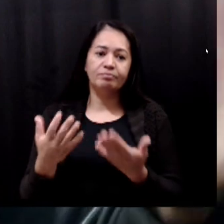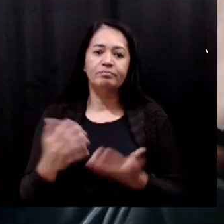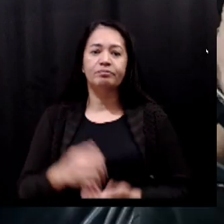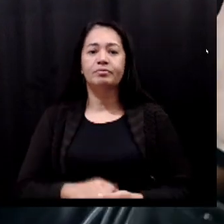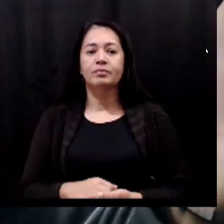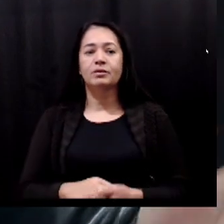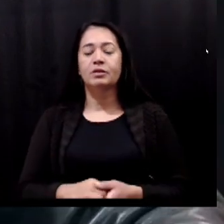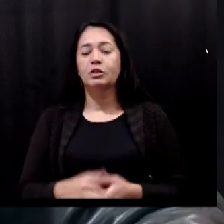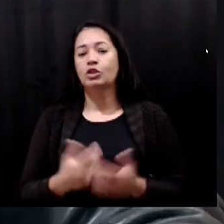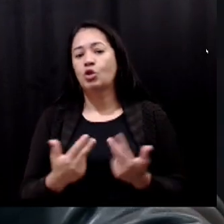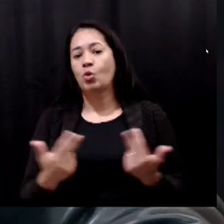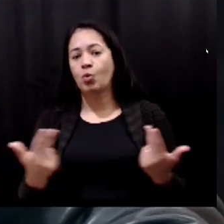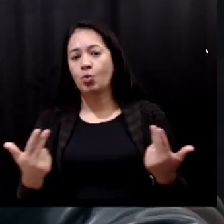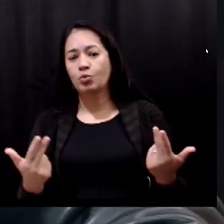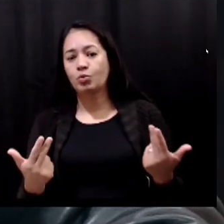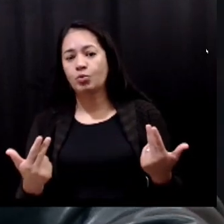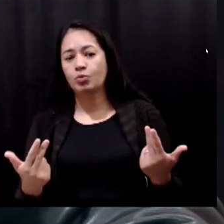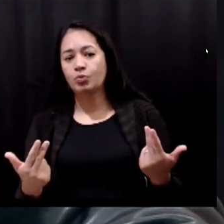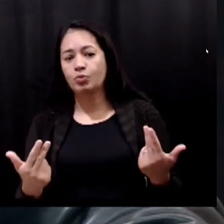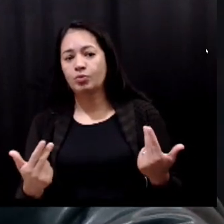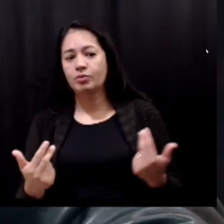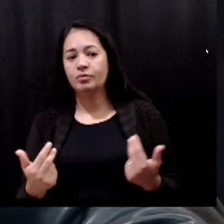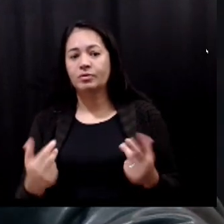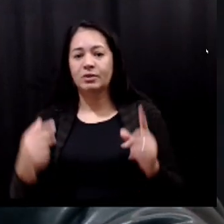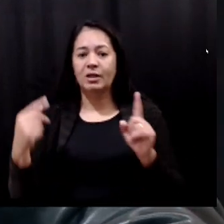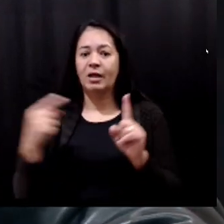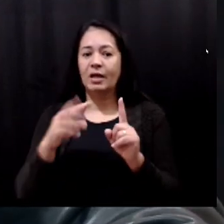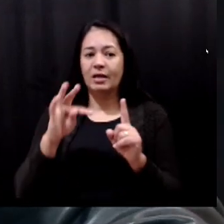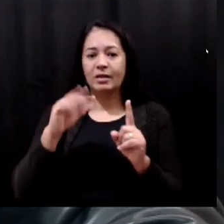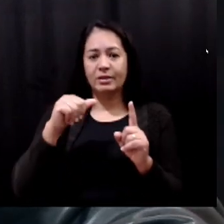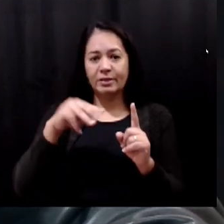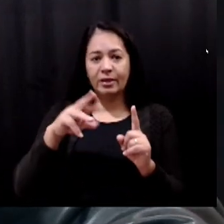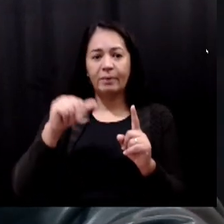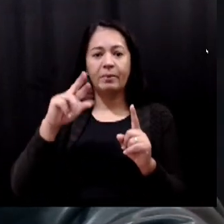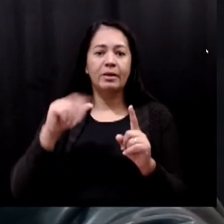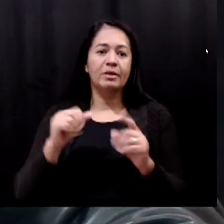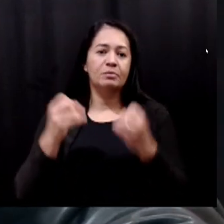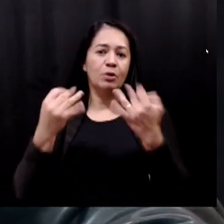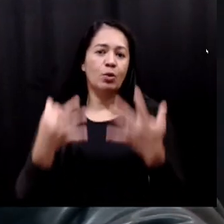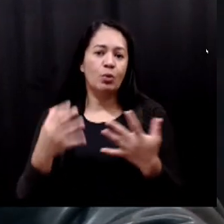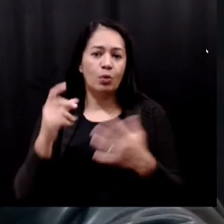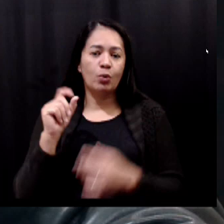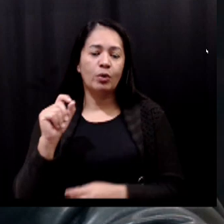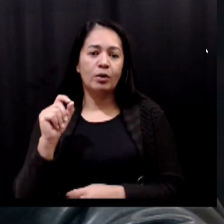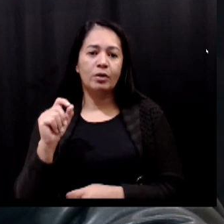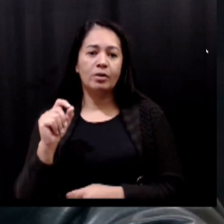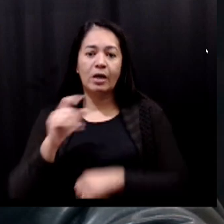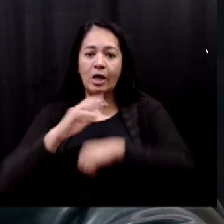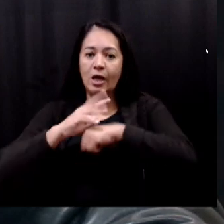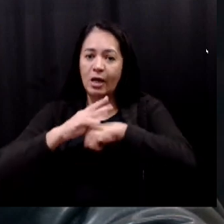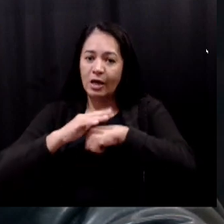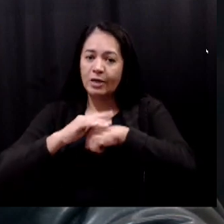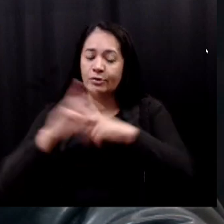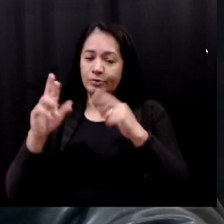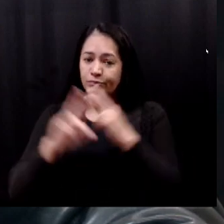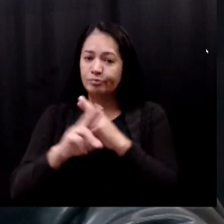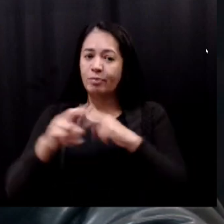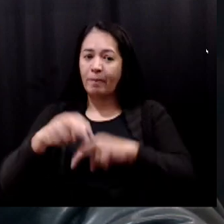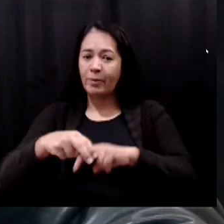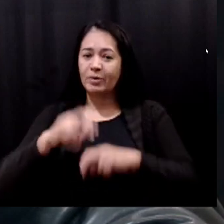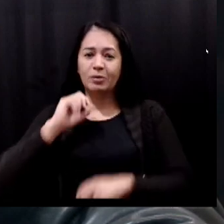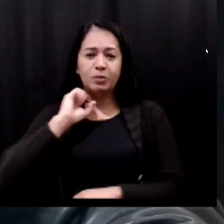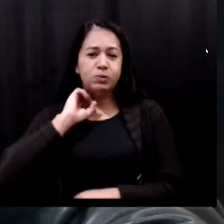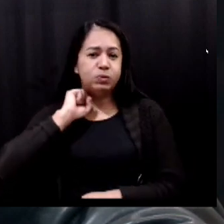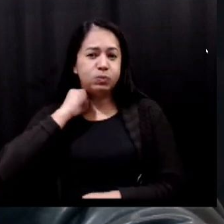o que a Tâmara muito bem lembrou aqui, né? As doenças relacionadas ao estresse, né?